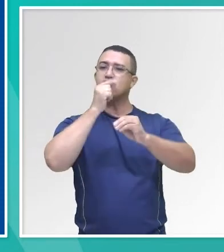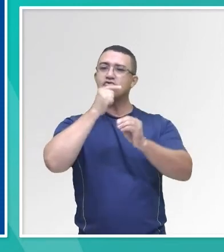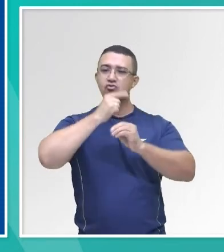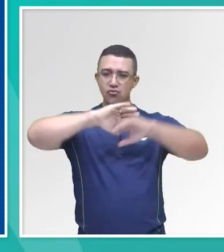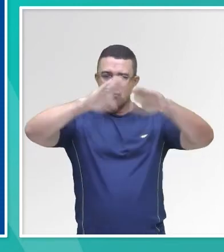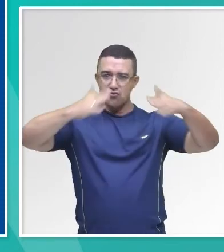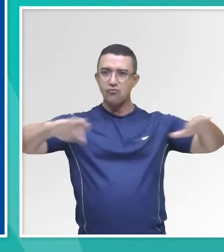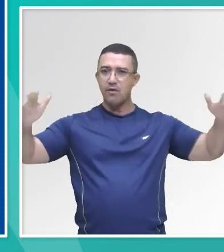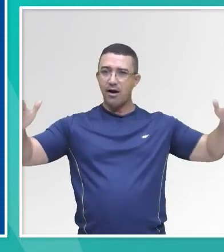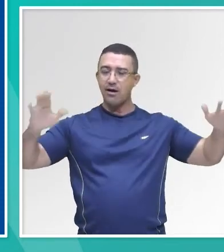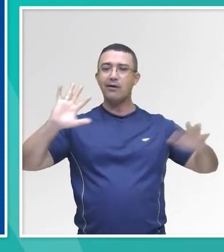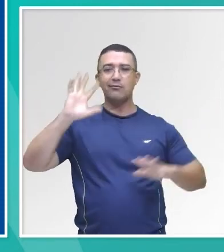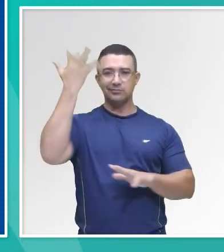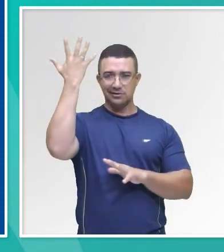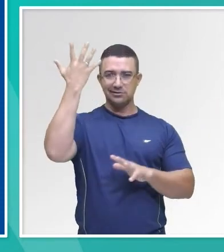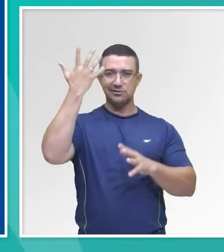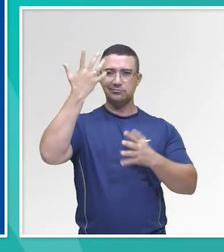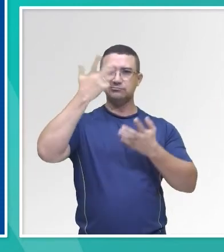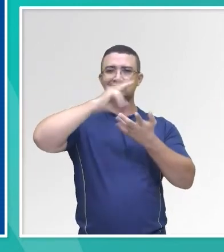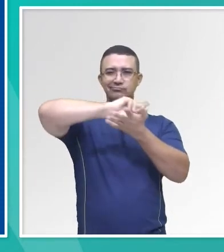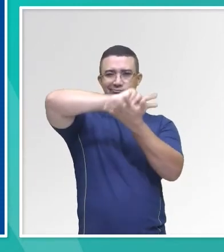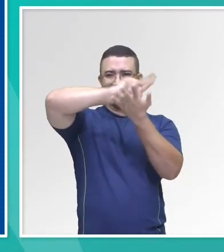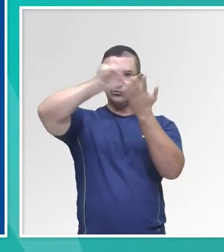mistérios na orla do cais da Bahia.